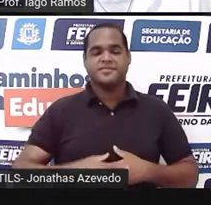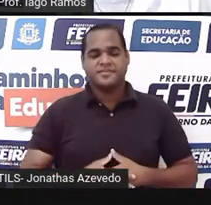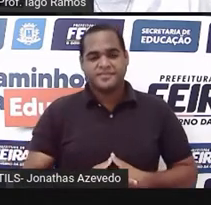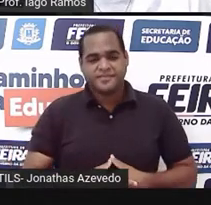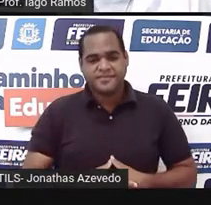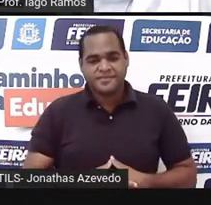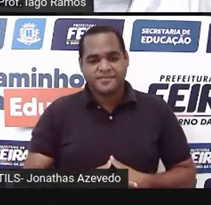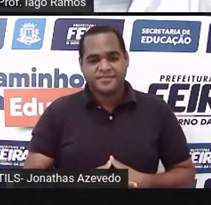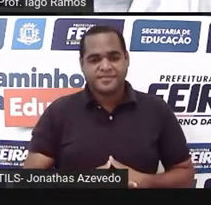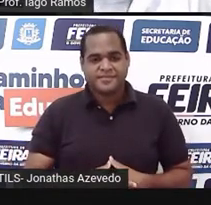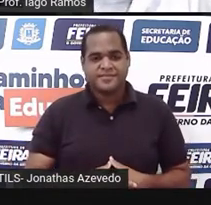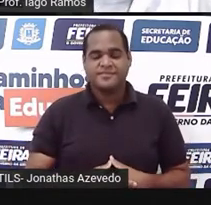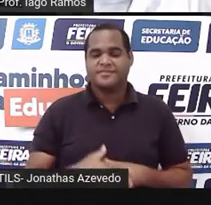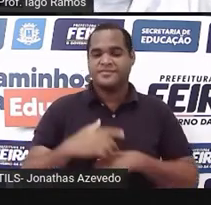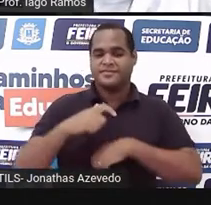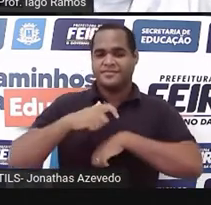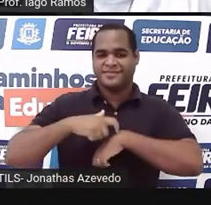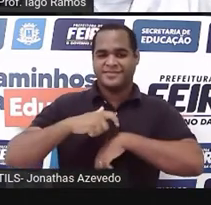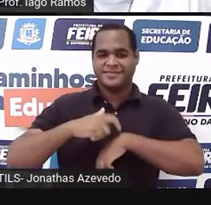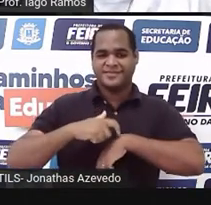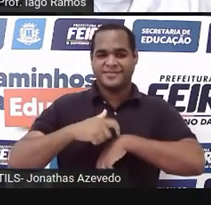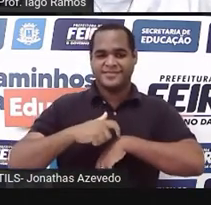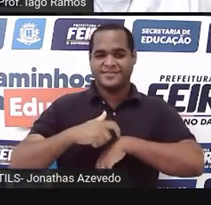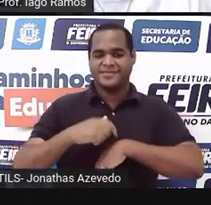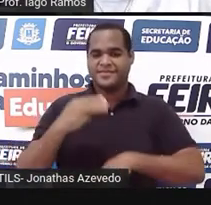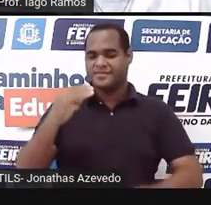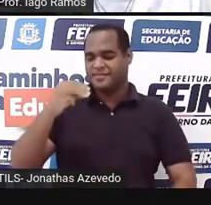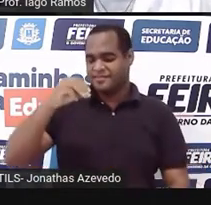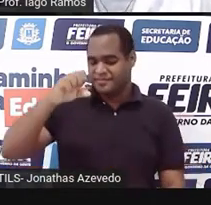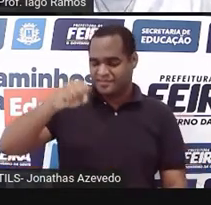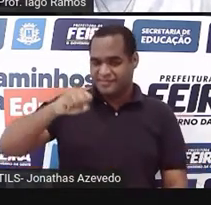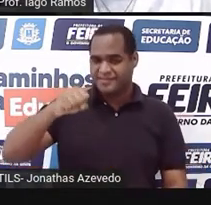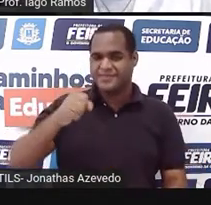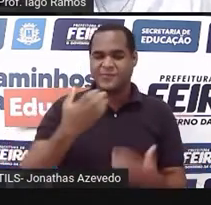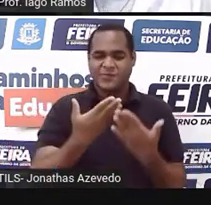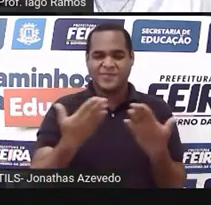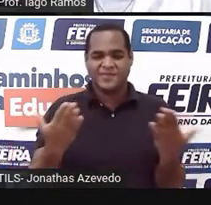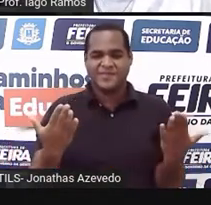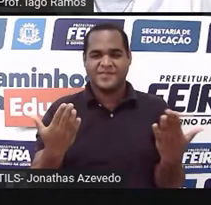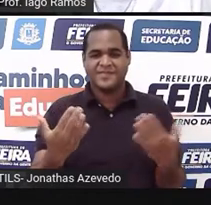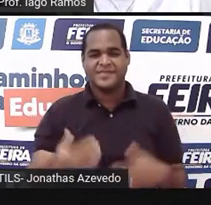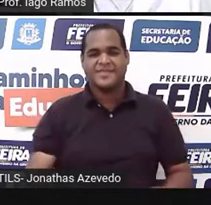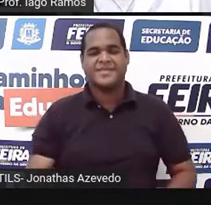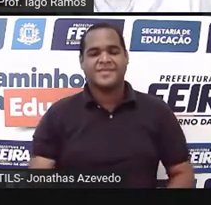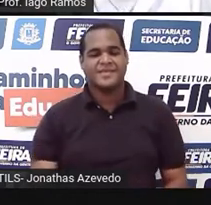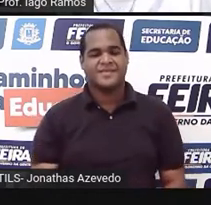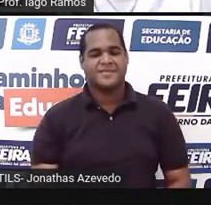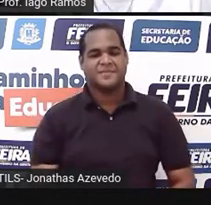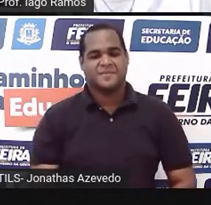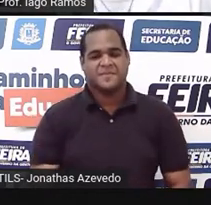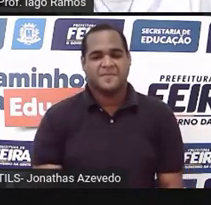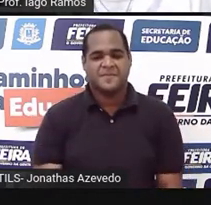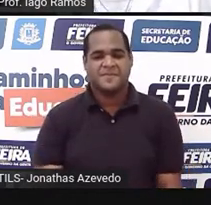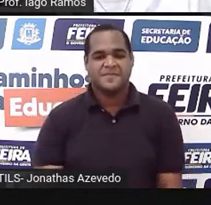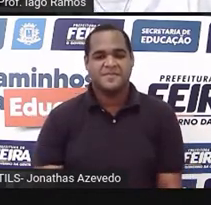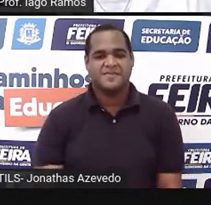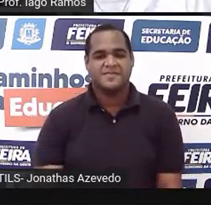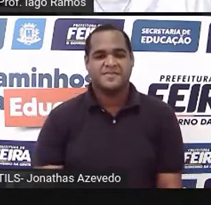quadrados tempo na tela você vai ter só 35 dinhos ok